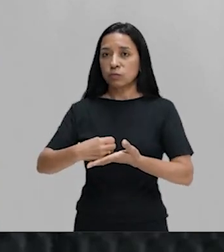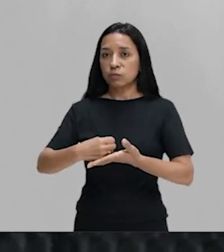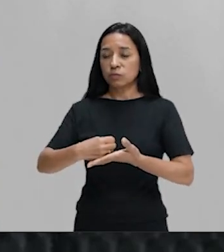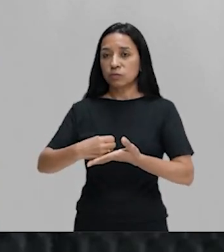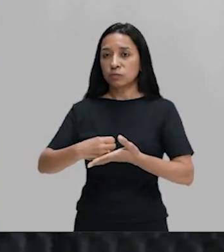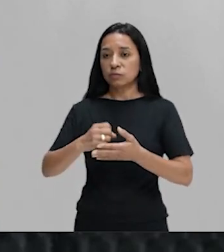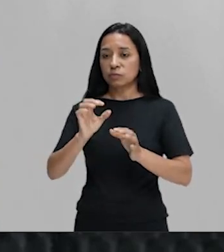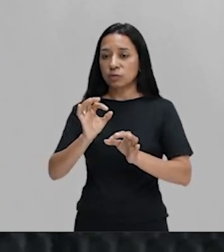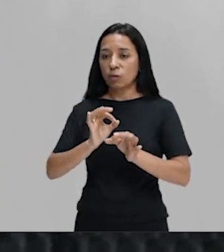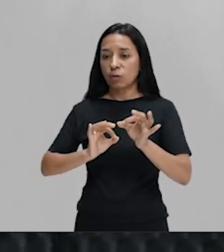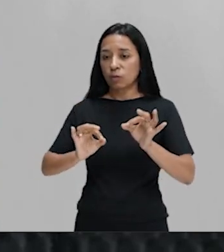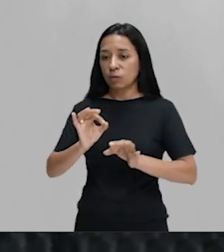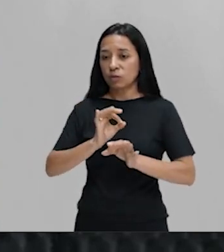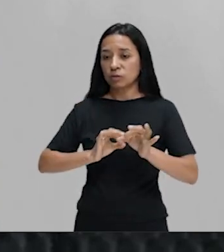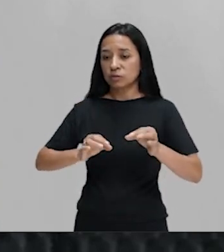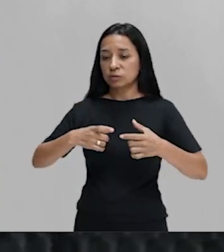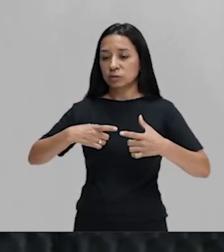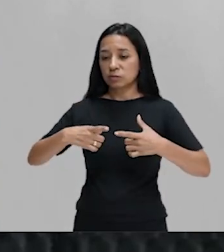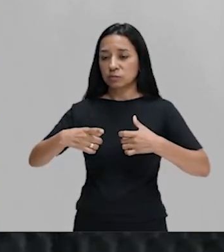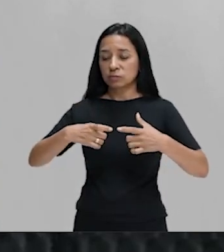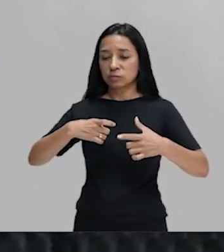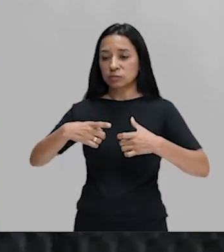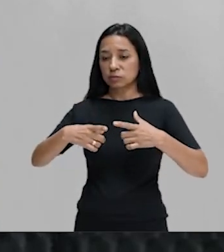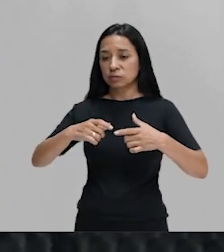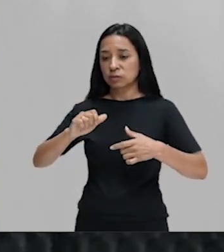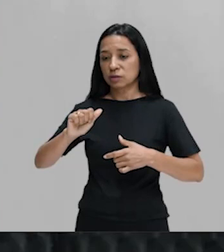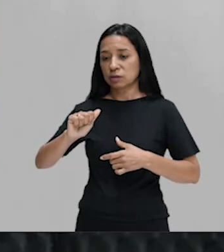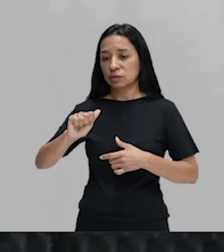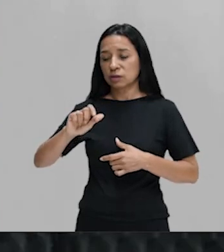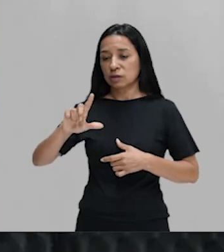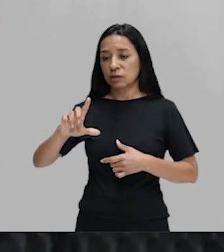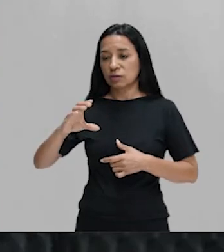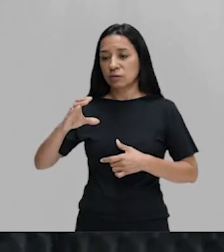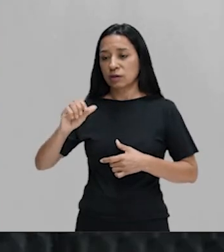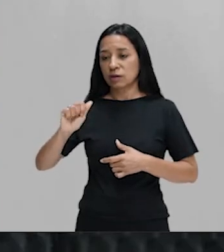para uma organização guerrilheira chamada de Al-Qaeda.